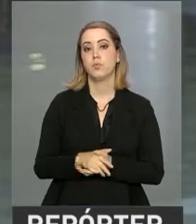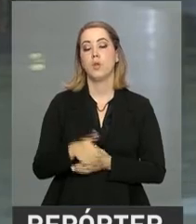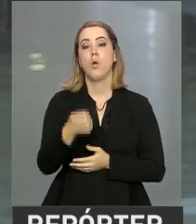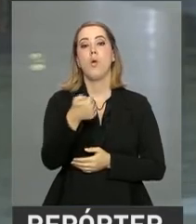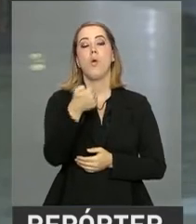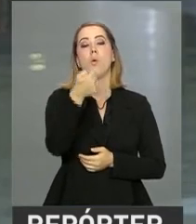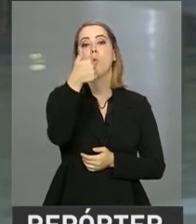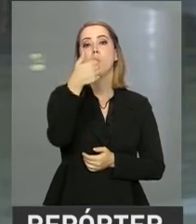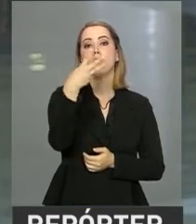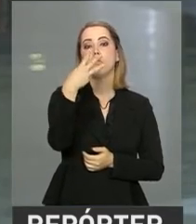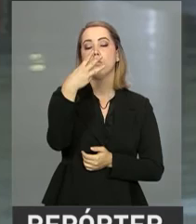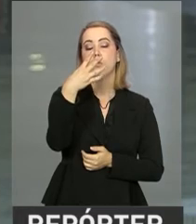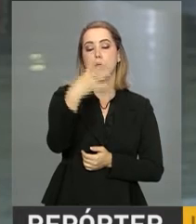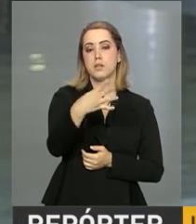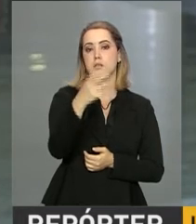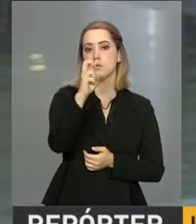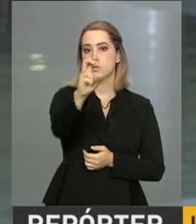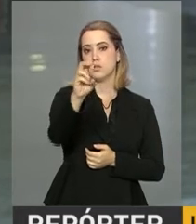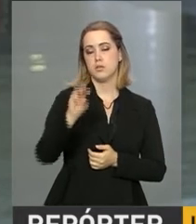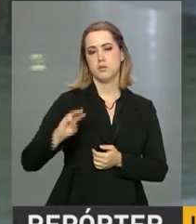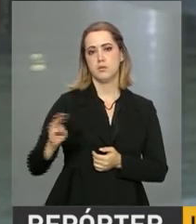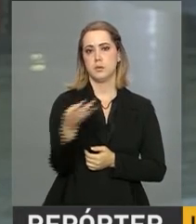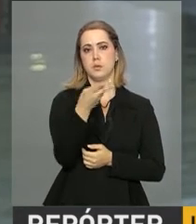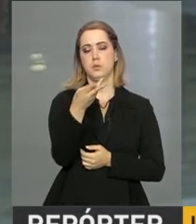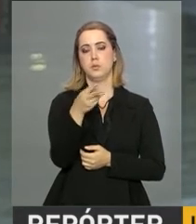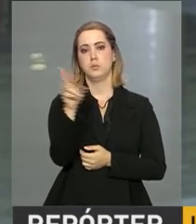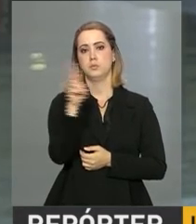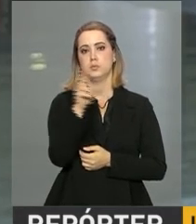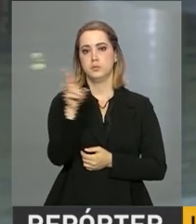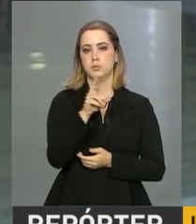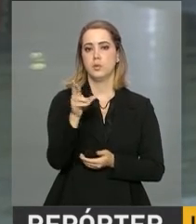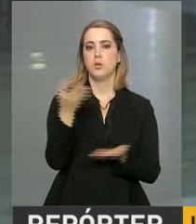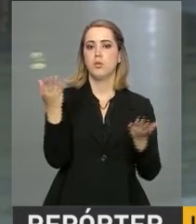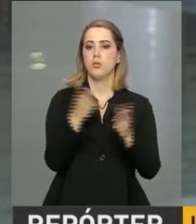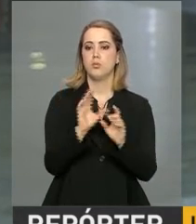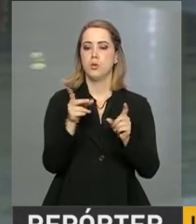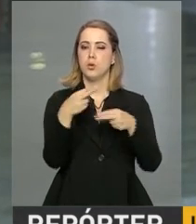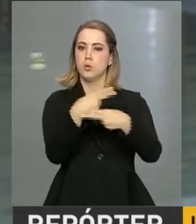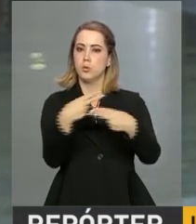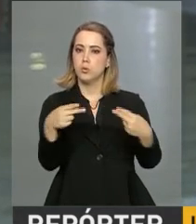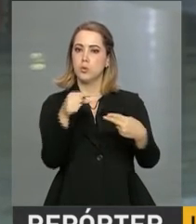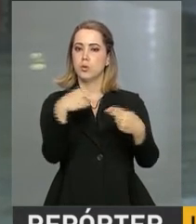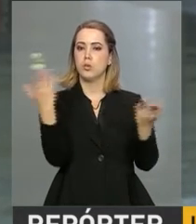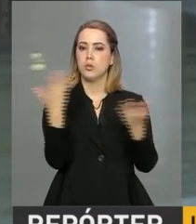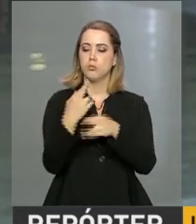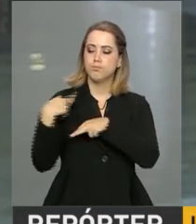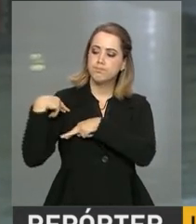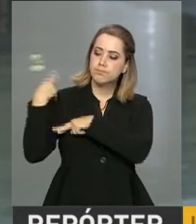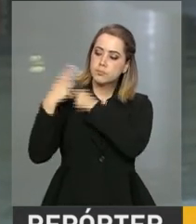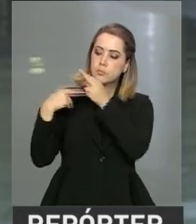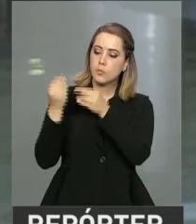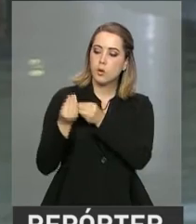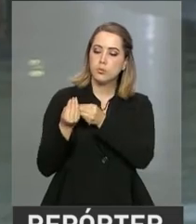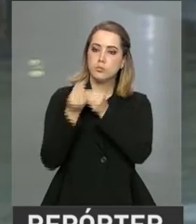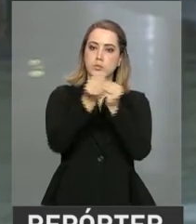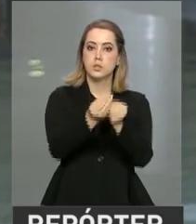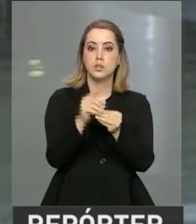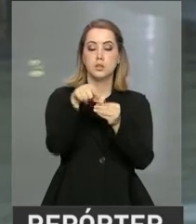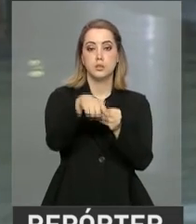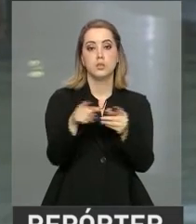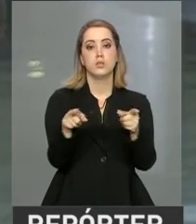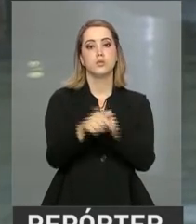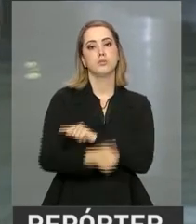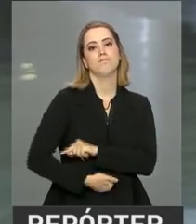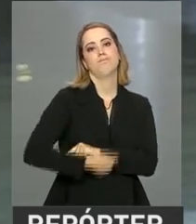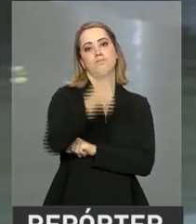quase 45 milhões de reais em equipamentos que agora viraram legado dos jogos olímpicos e paralímpicos e vão melhorar